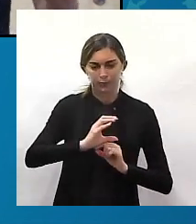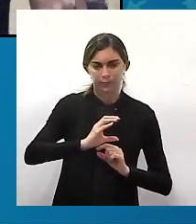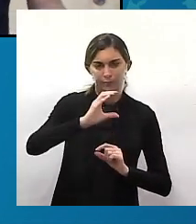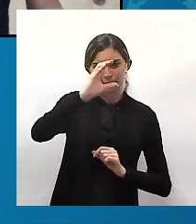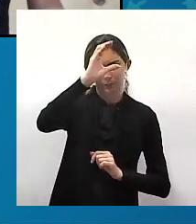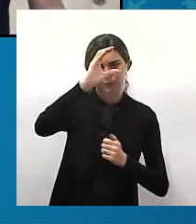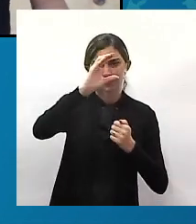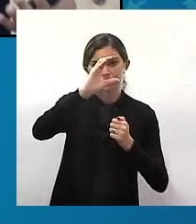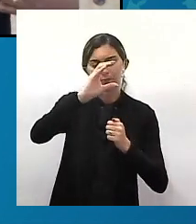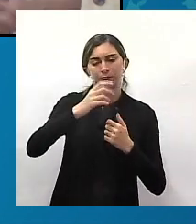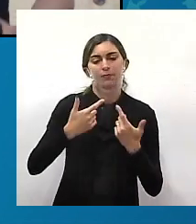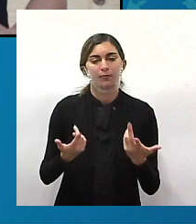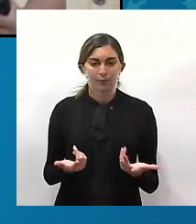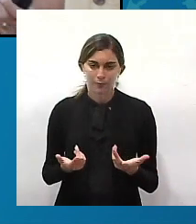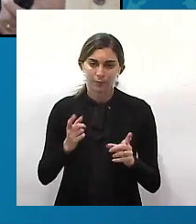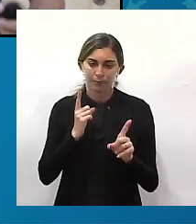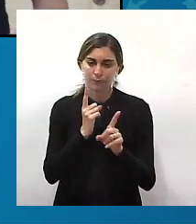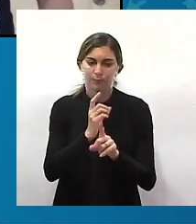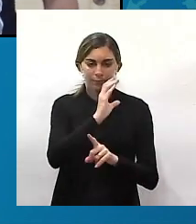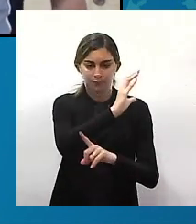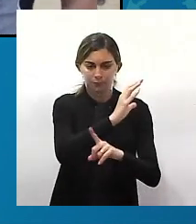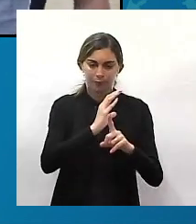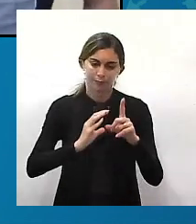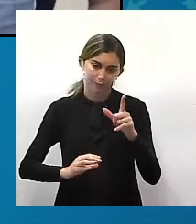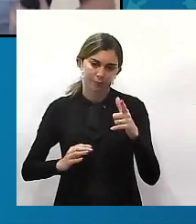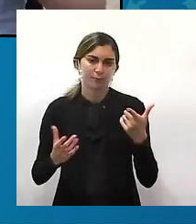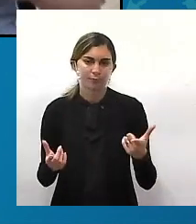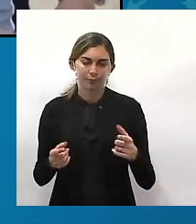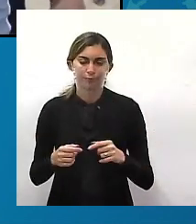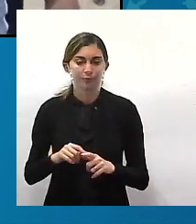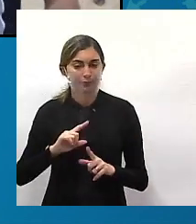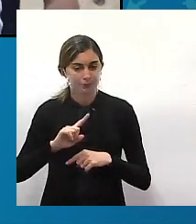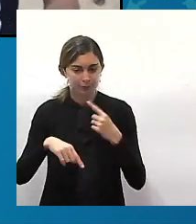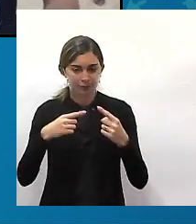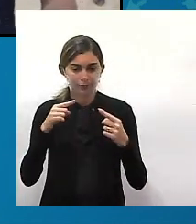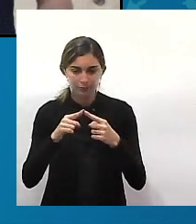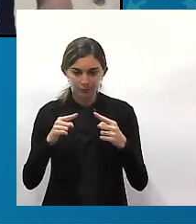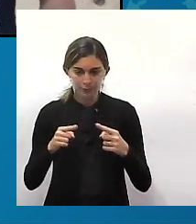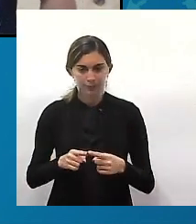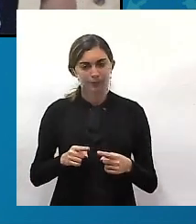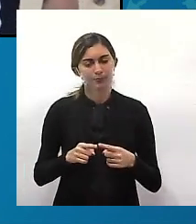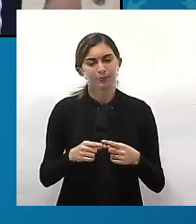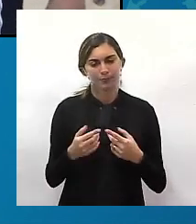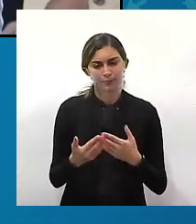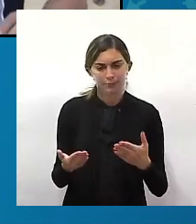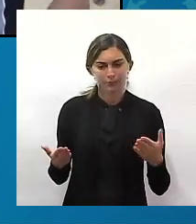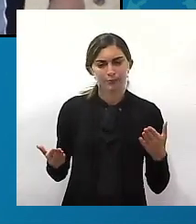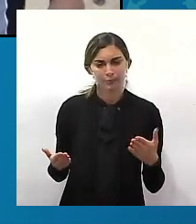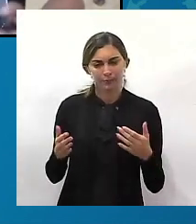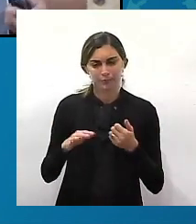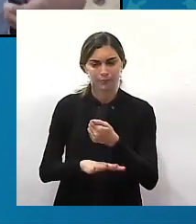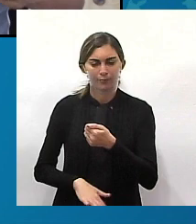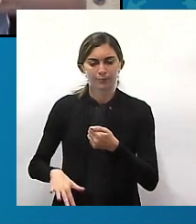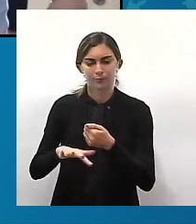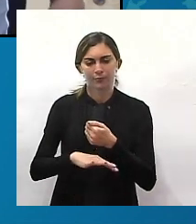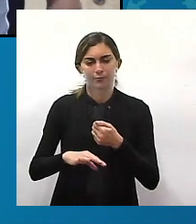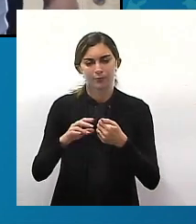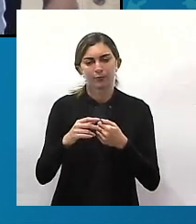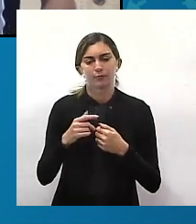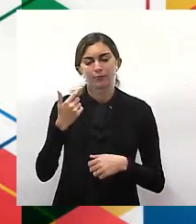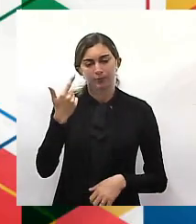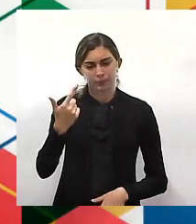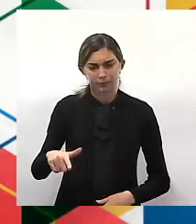quem são os catetos, né? Que seriam os 2 lados menores. E depois aplicar aí a fórmula da área do triângulo. Olha, mais